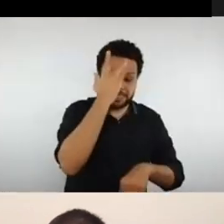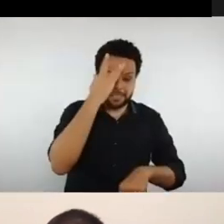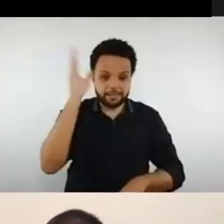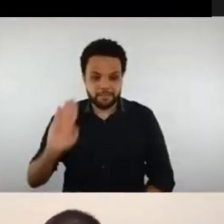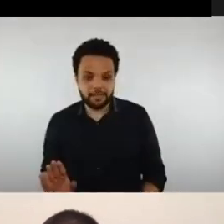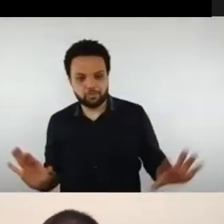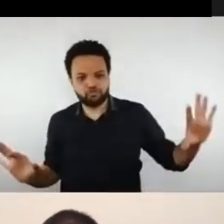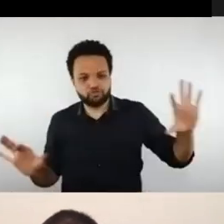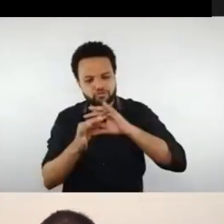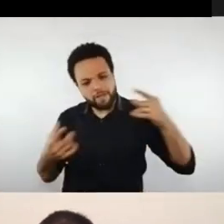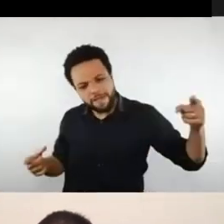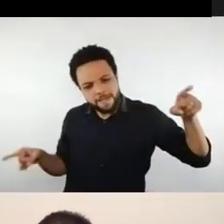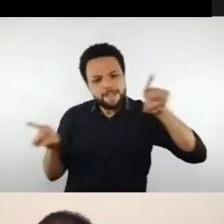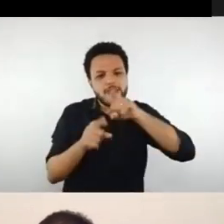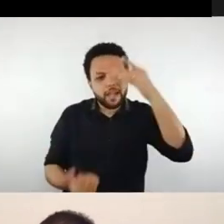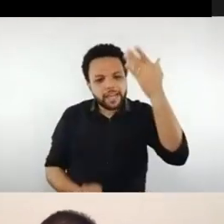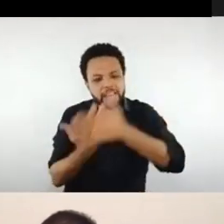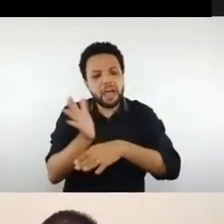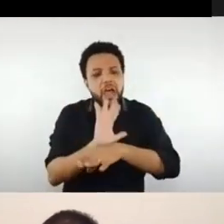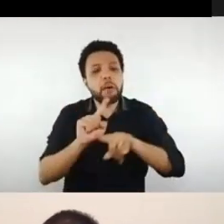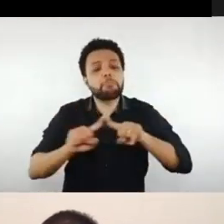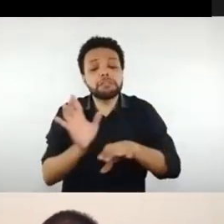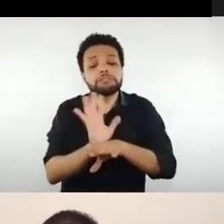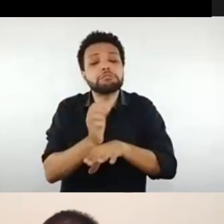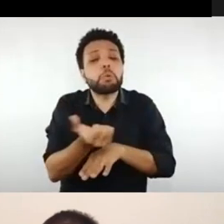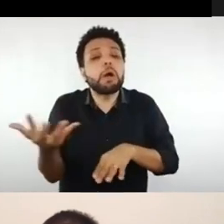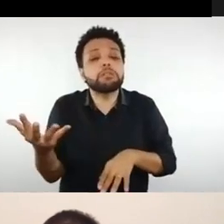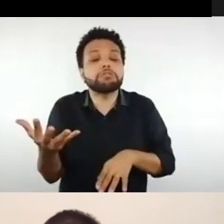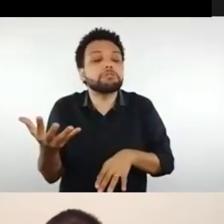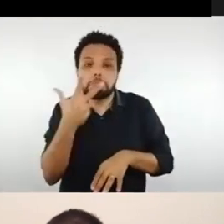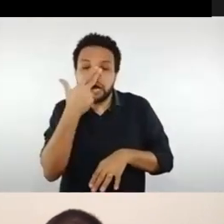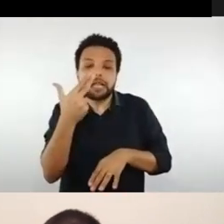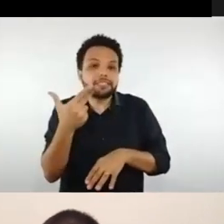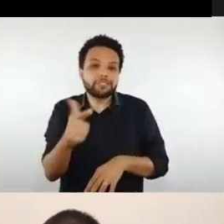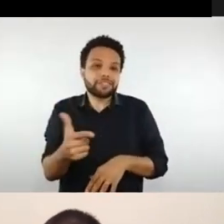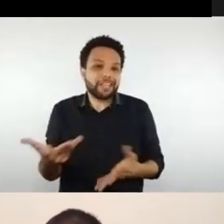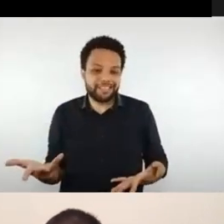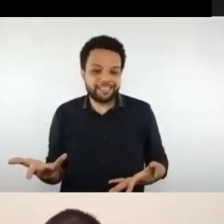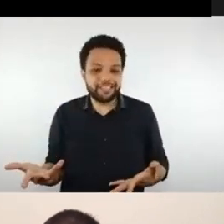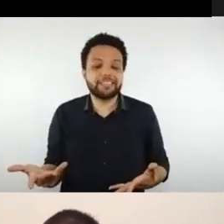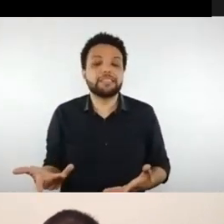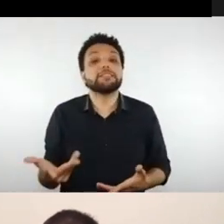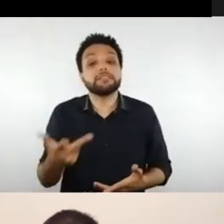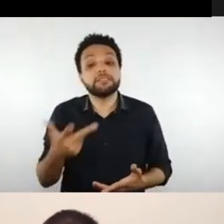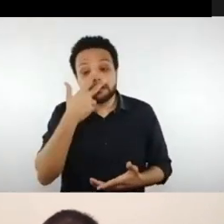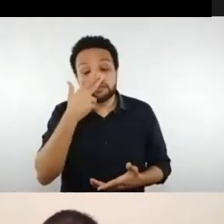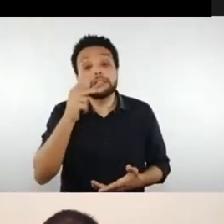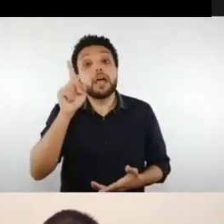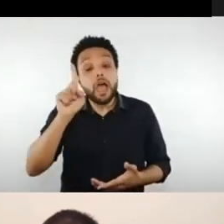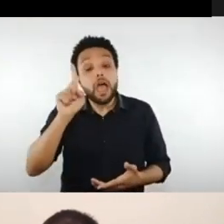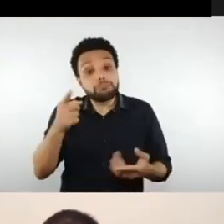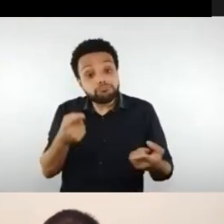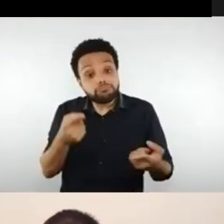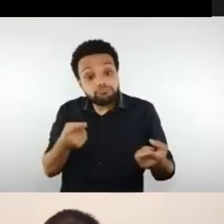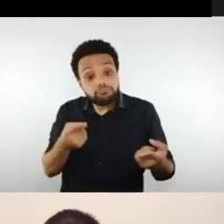que tem? Quais são os produtos, né, que saíram desse acordo de coprodução? E tem realmente uma excelente oportunidade